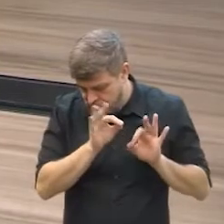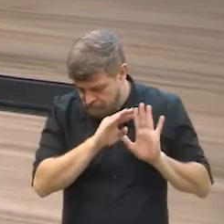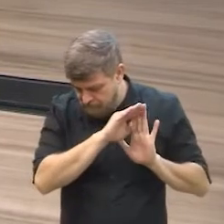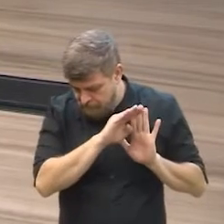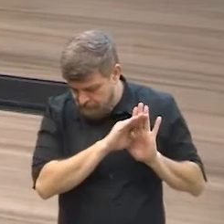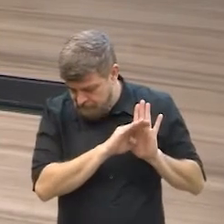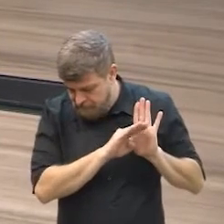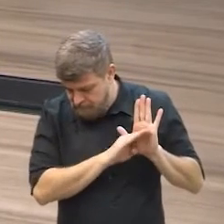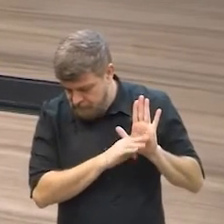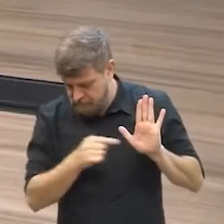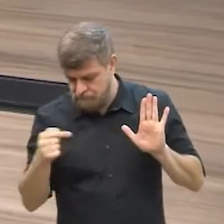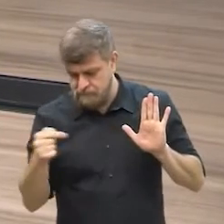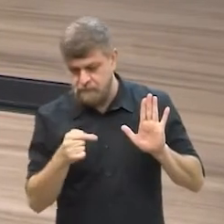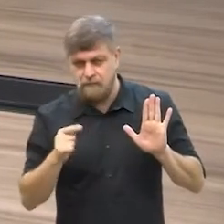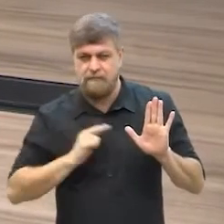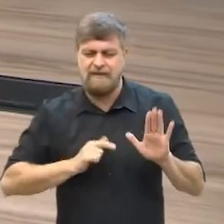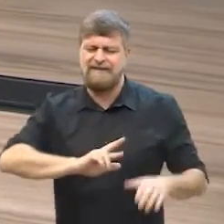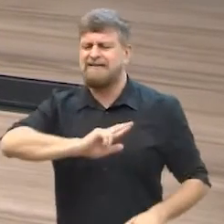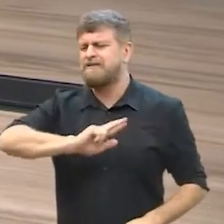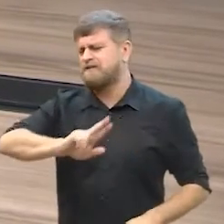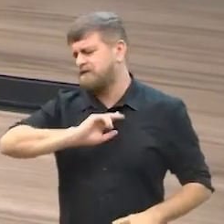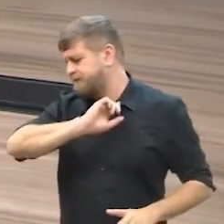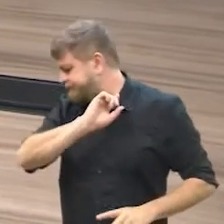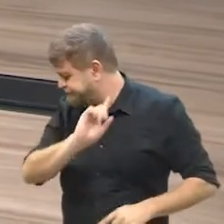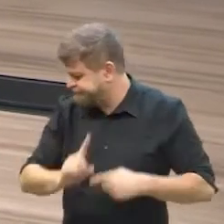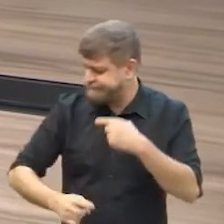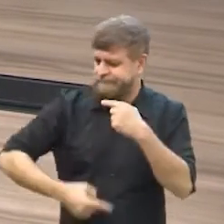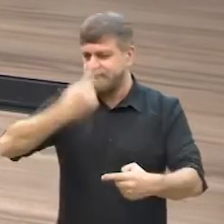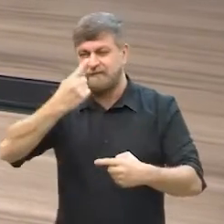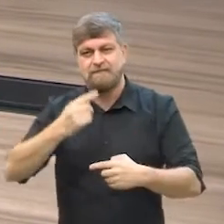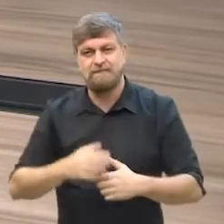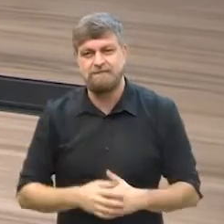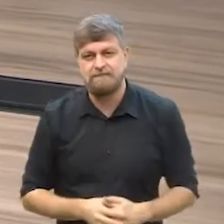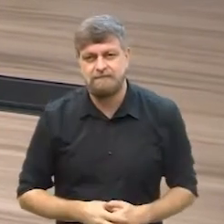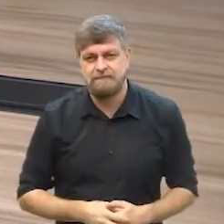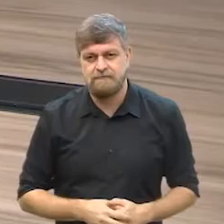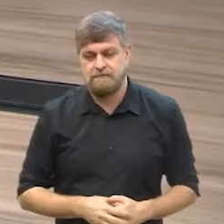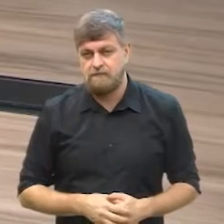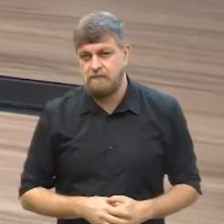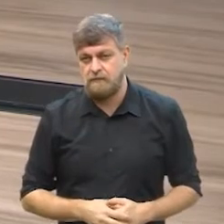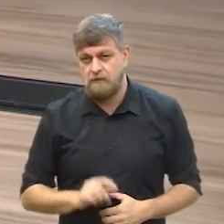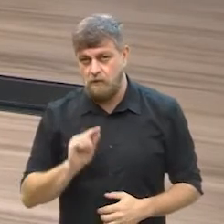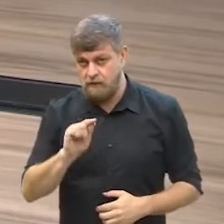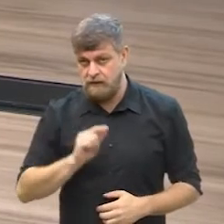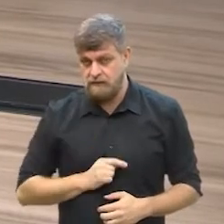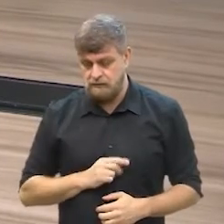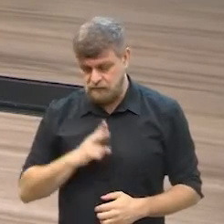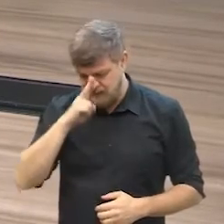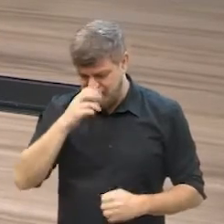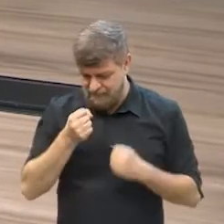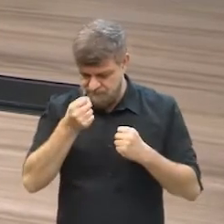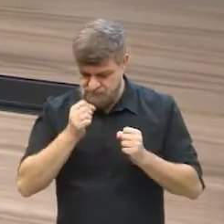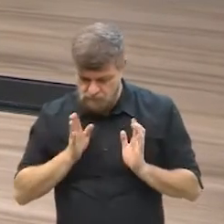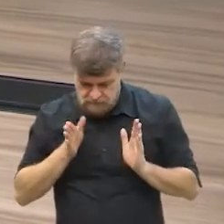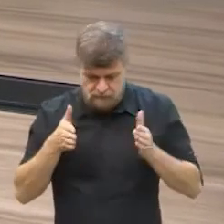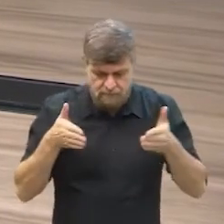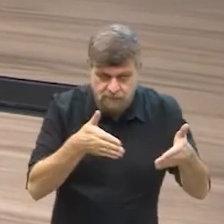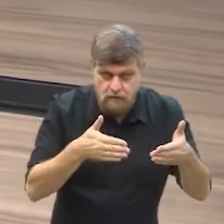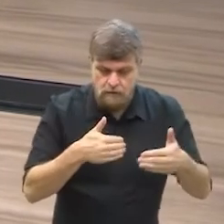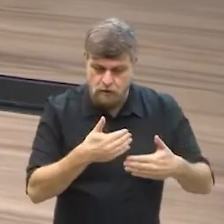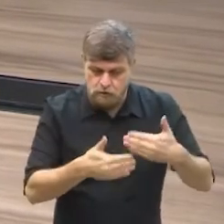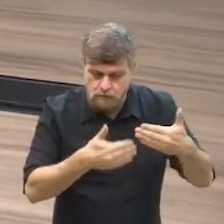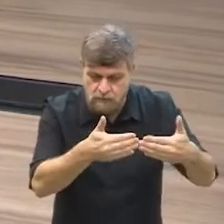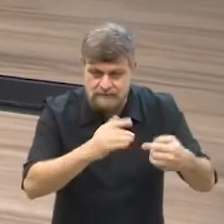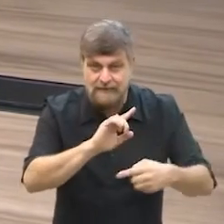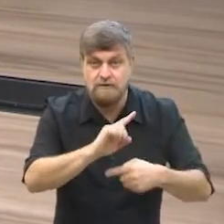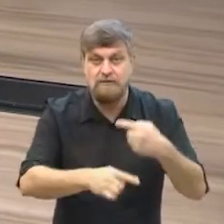processo faz uma diferença sem igual na energia, no